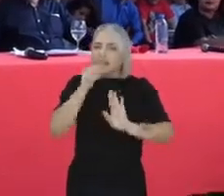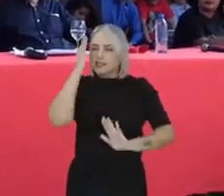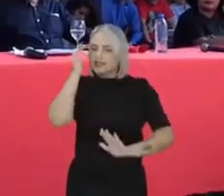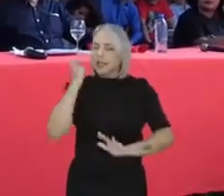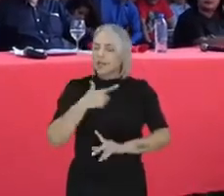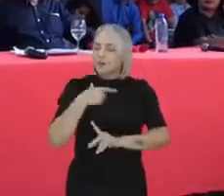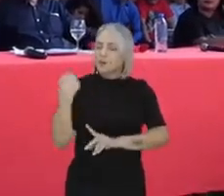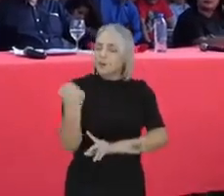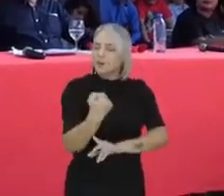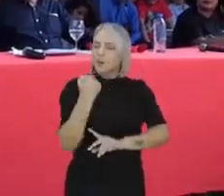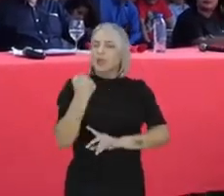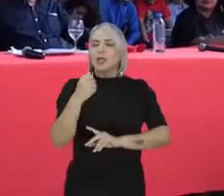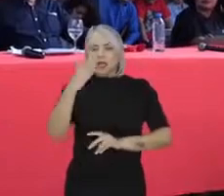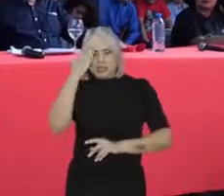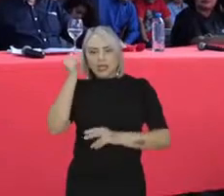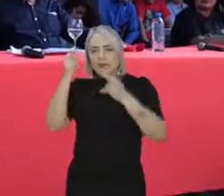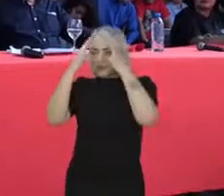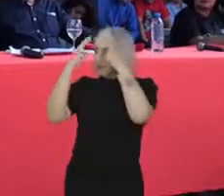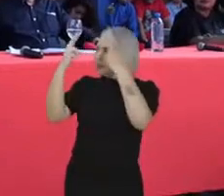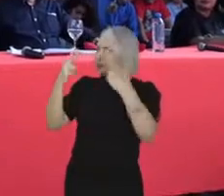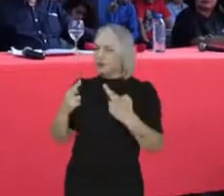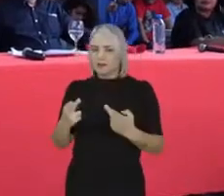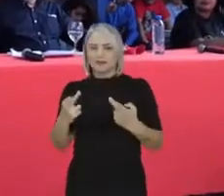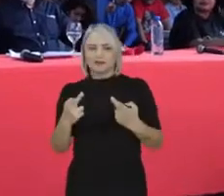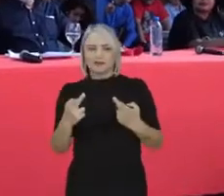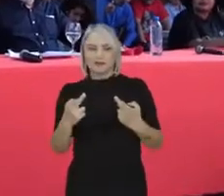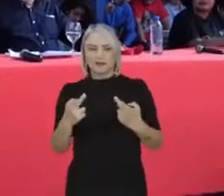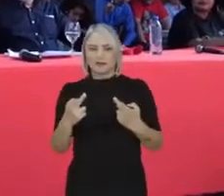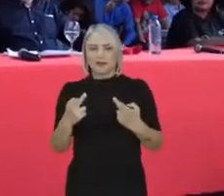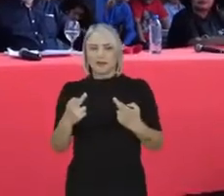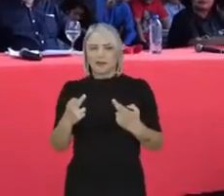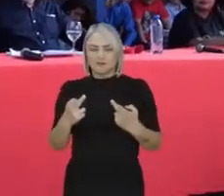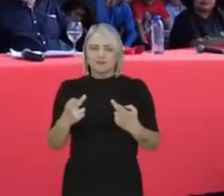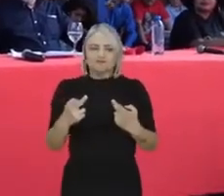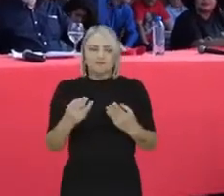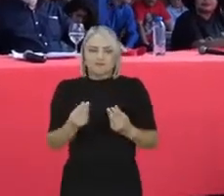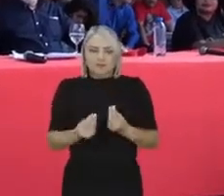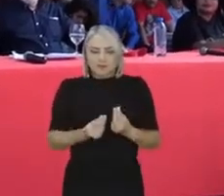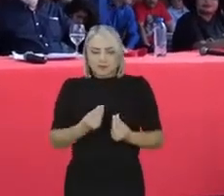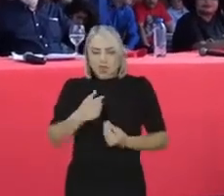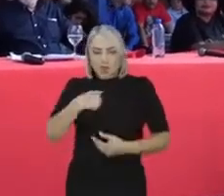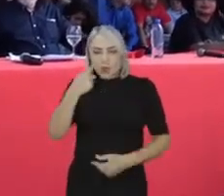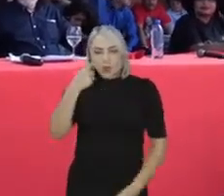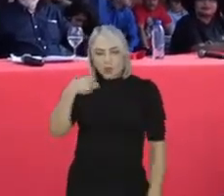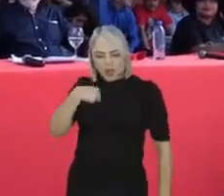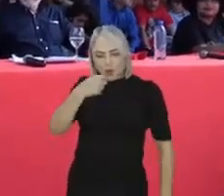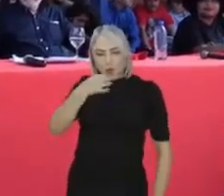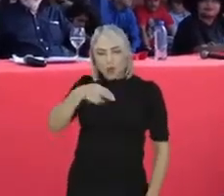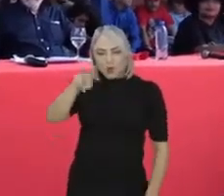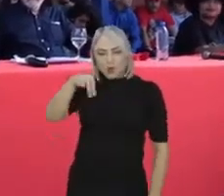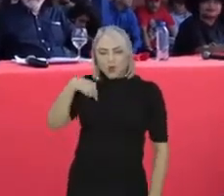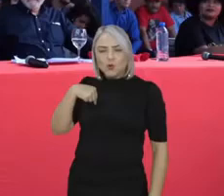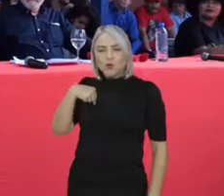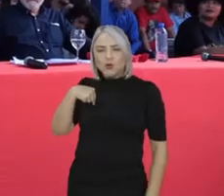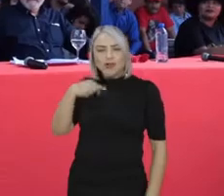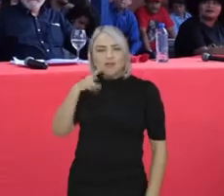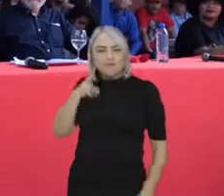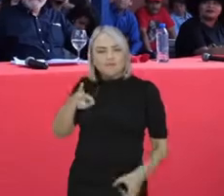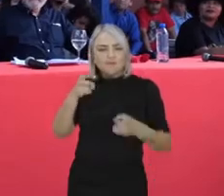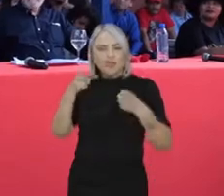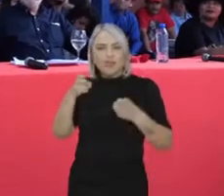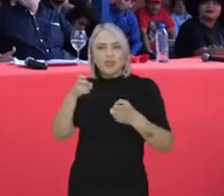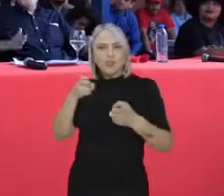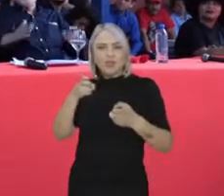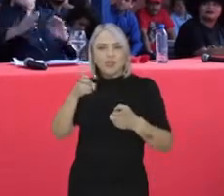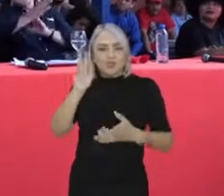respeitar, sabe exigir, de maneira que eu nunca vi, estou falando sinceramente, eu conheço muitos